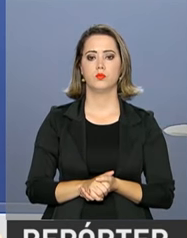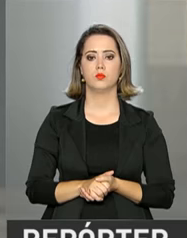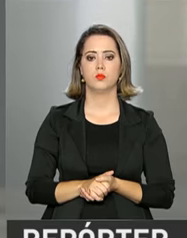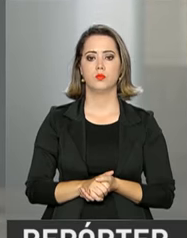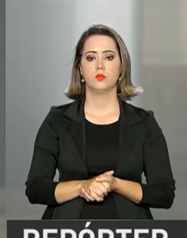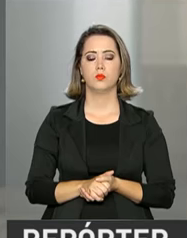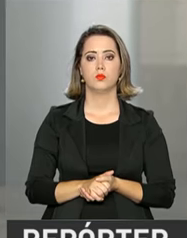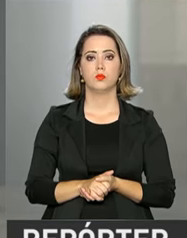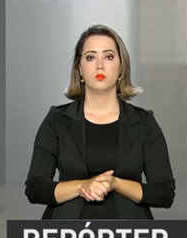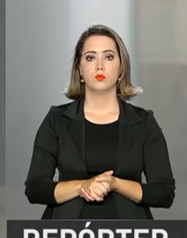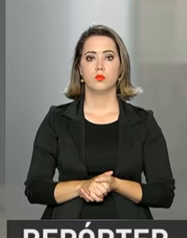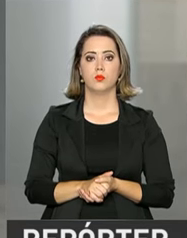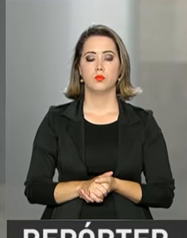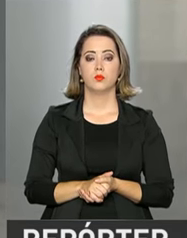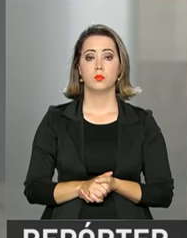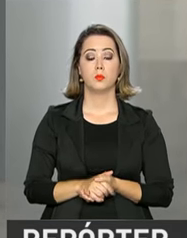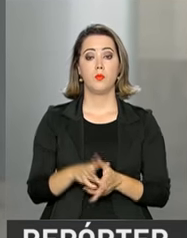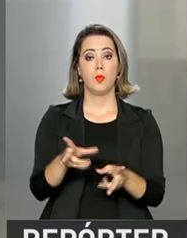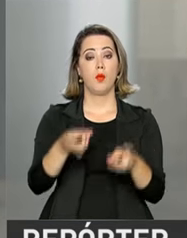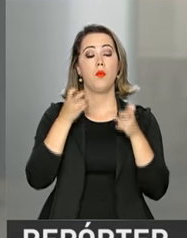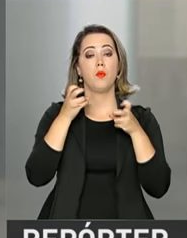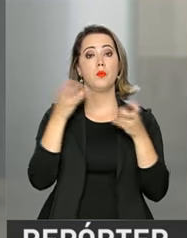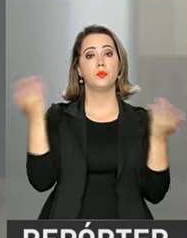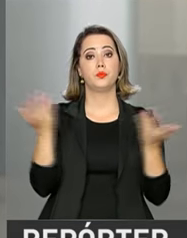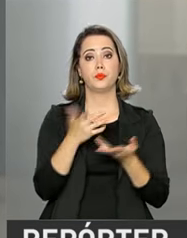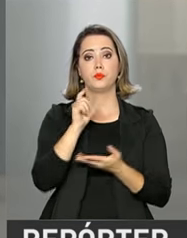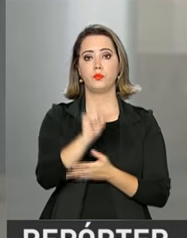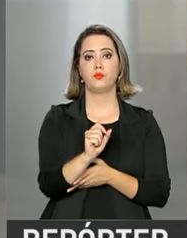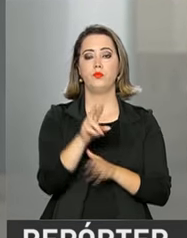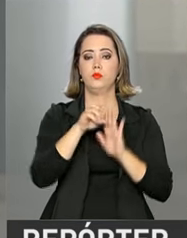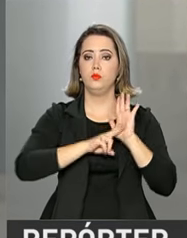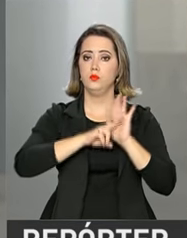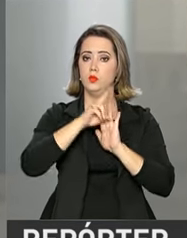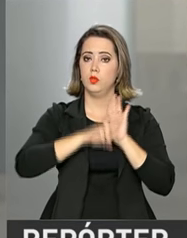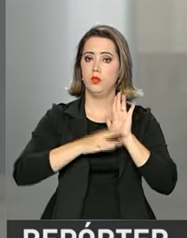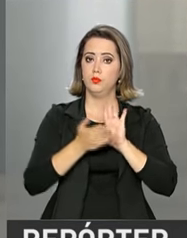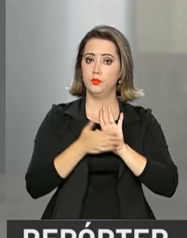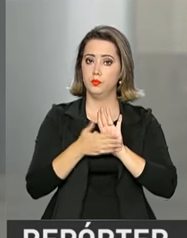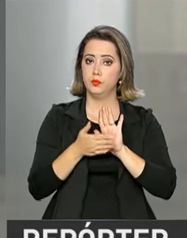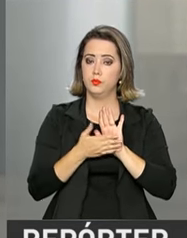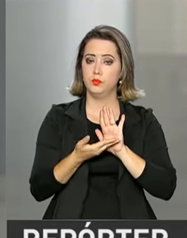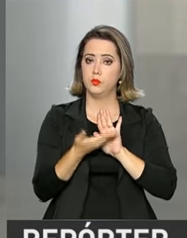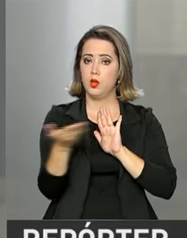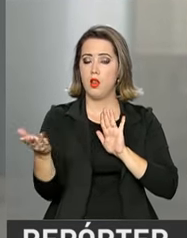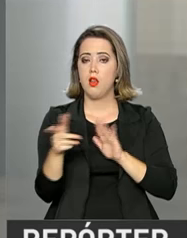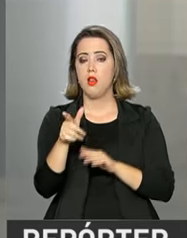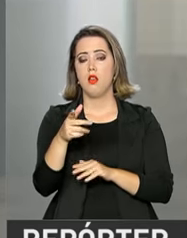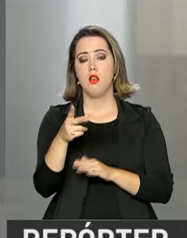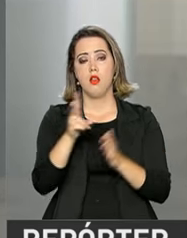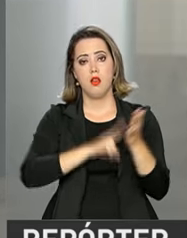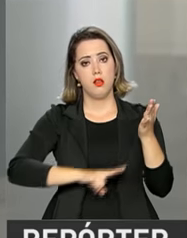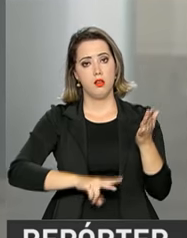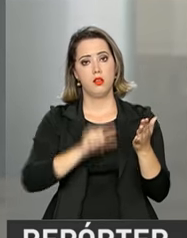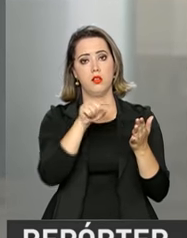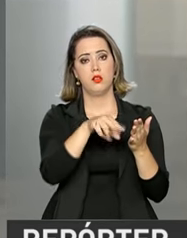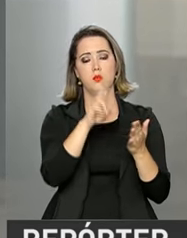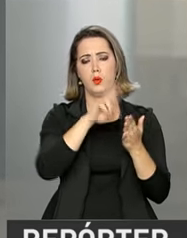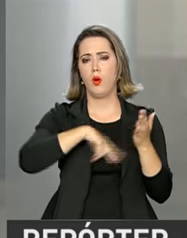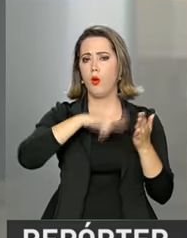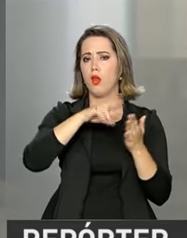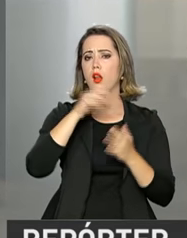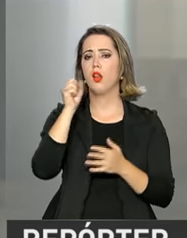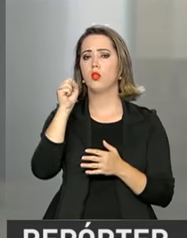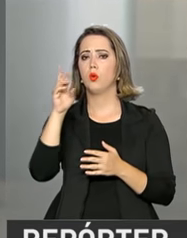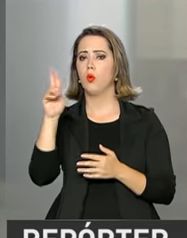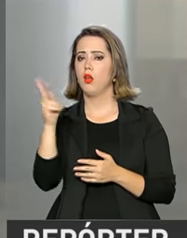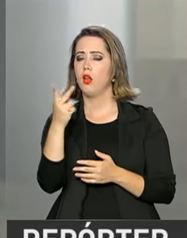mulher a previsão é que o relatório seja apresentado e lido pelo relator deputado arthur maia